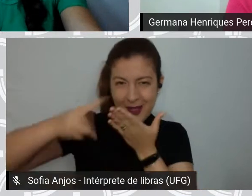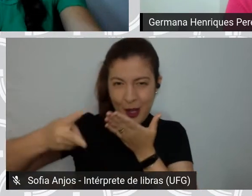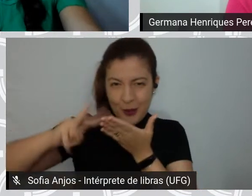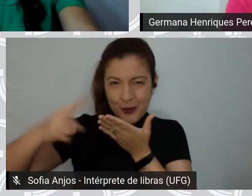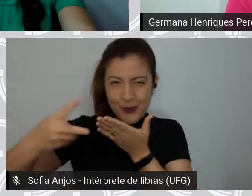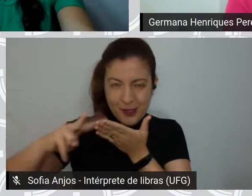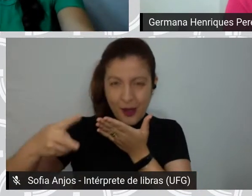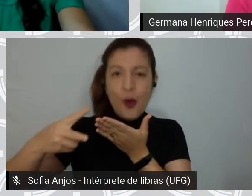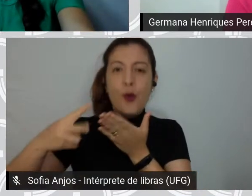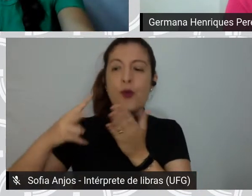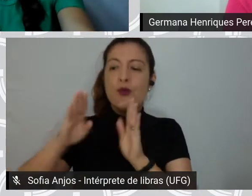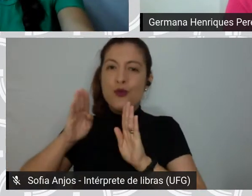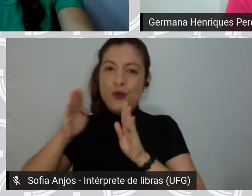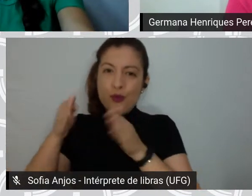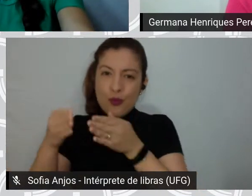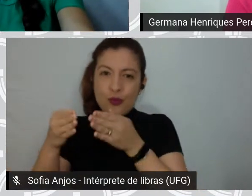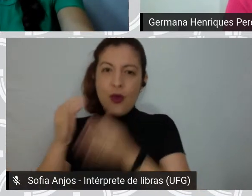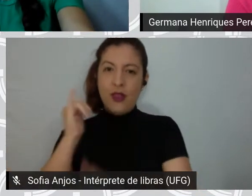né?